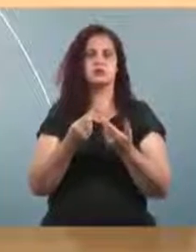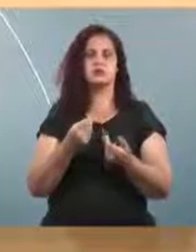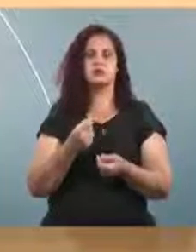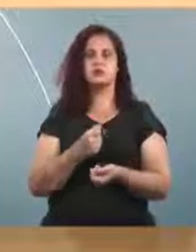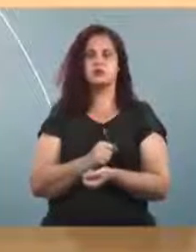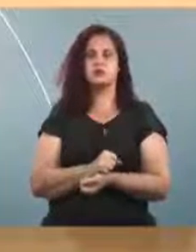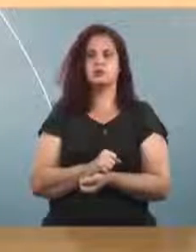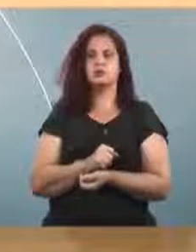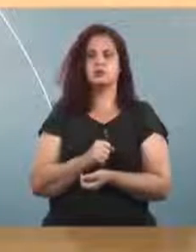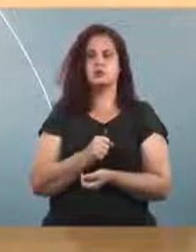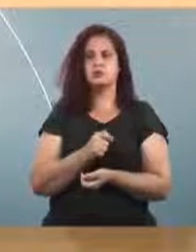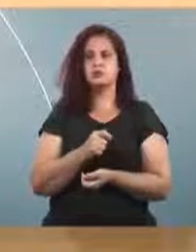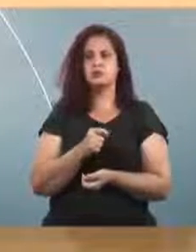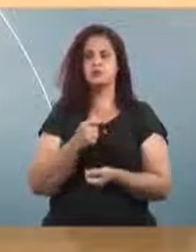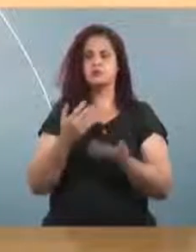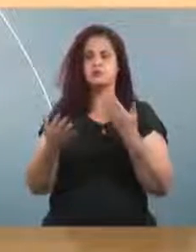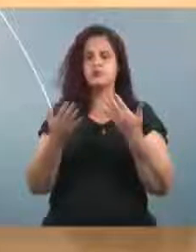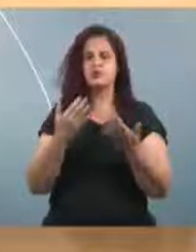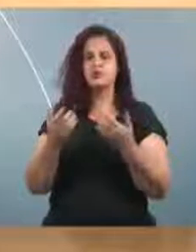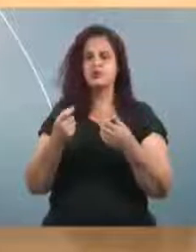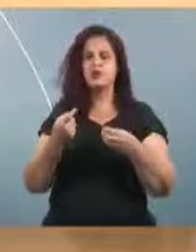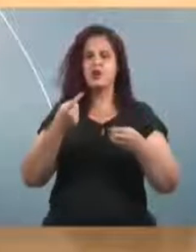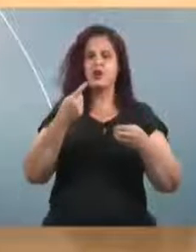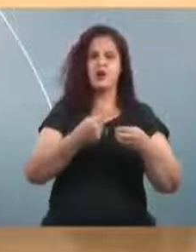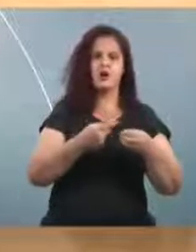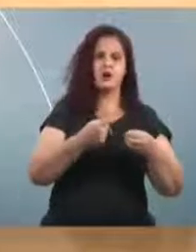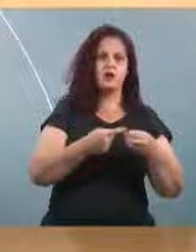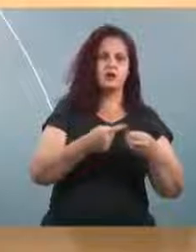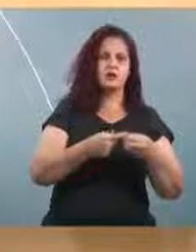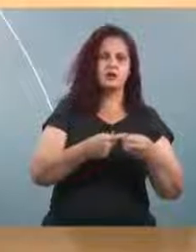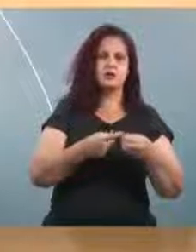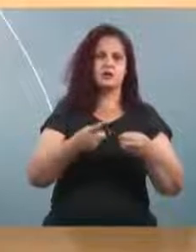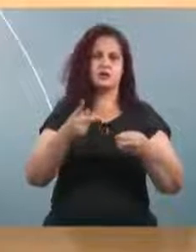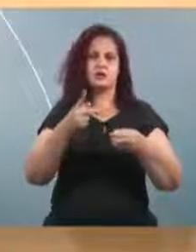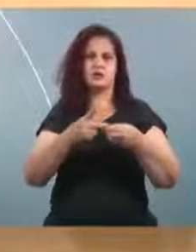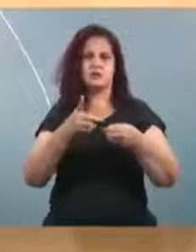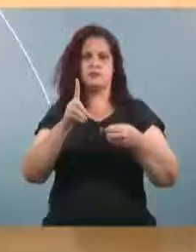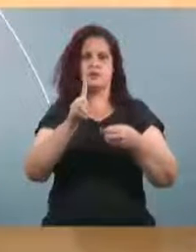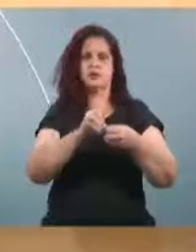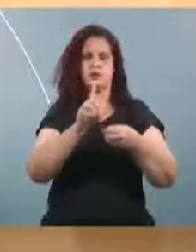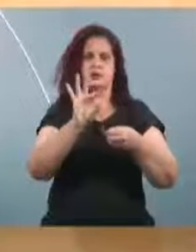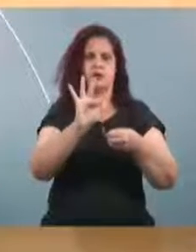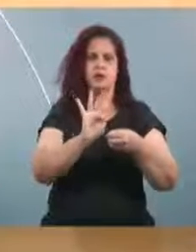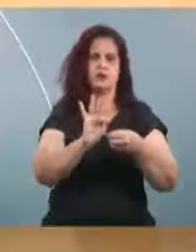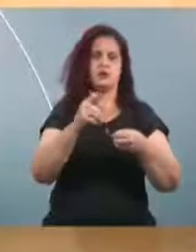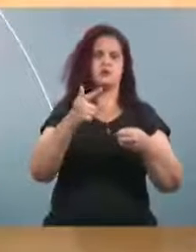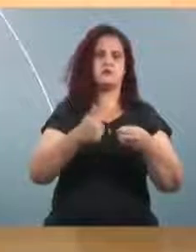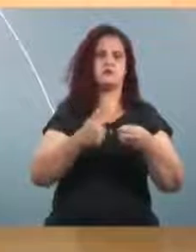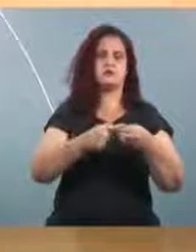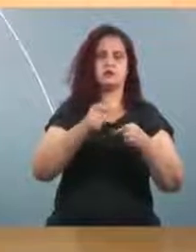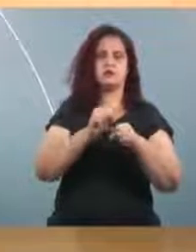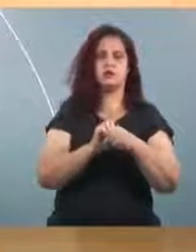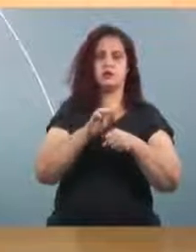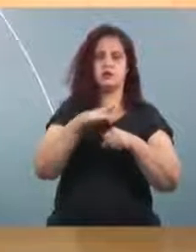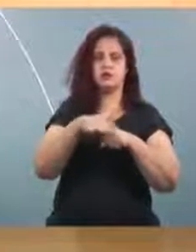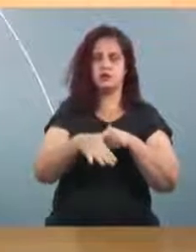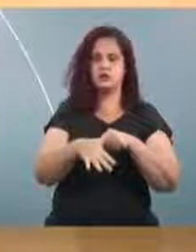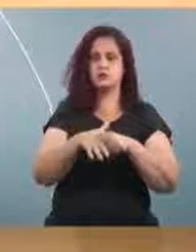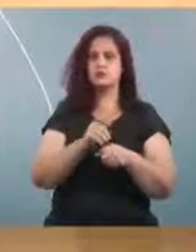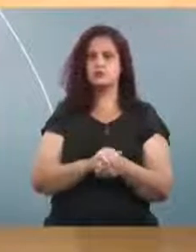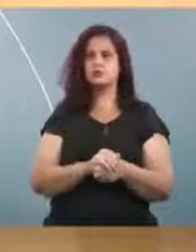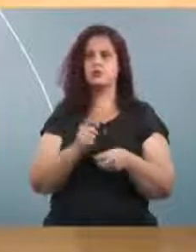estaduais esteja em Patos em Pau dos Ferros e Mossoró e a sua enfim os militares se reúnem vários